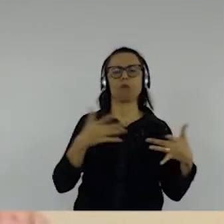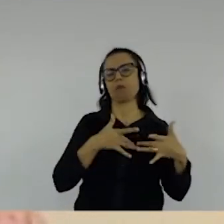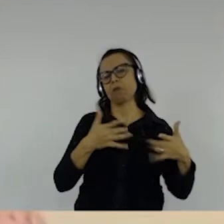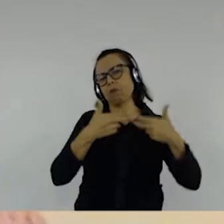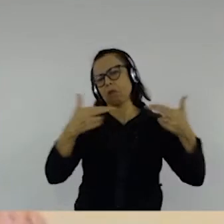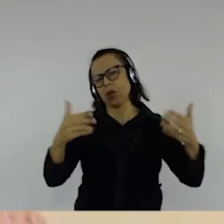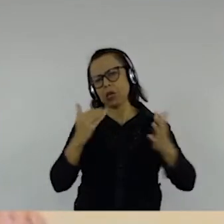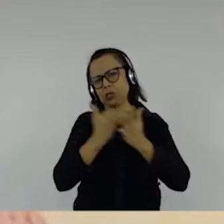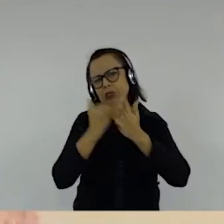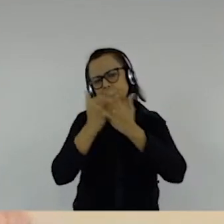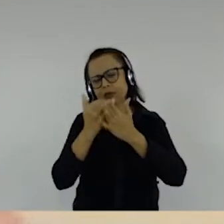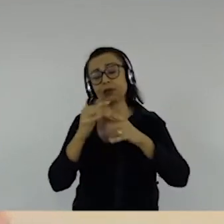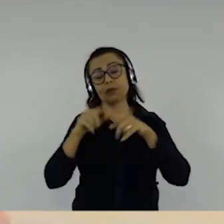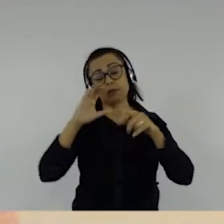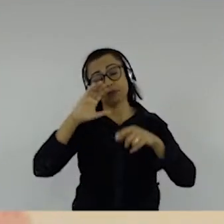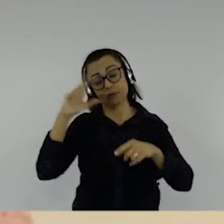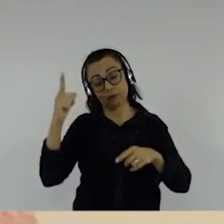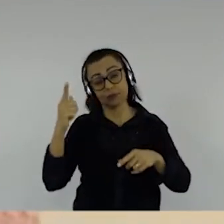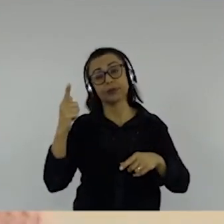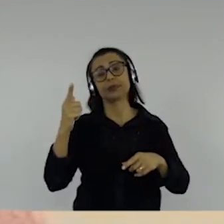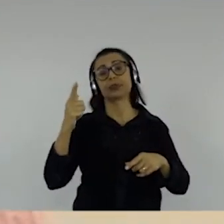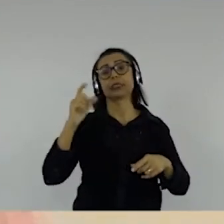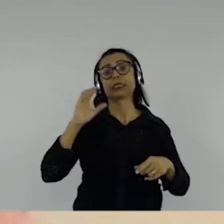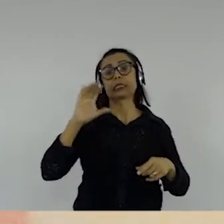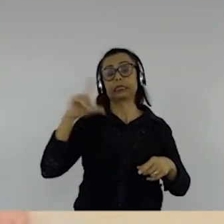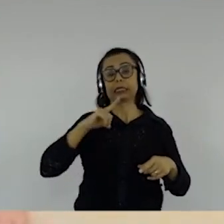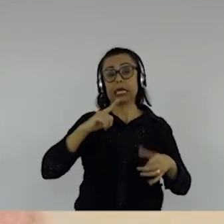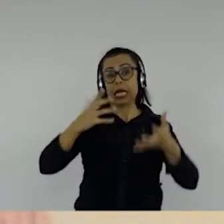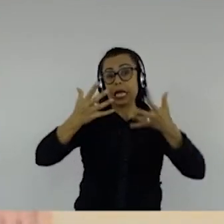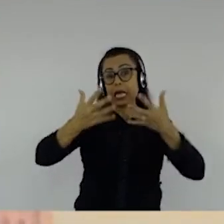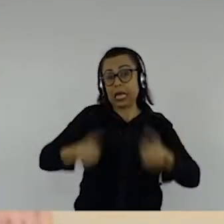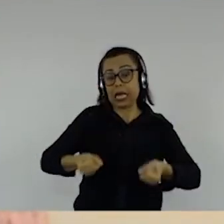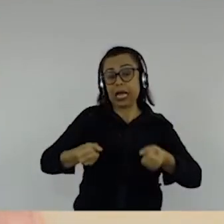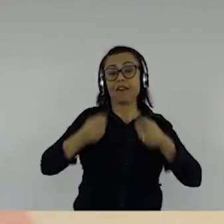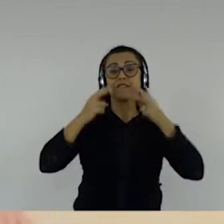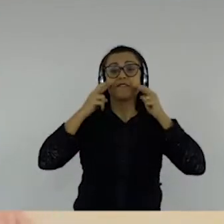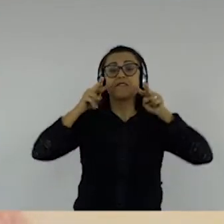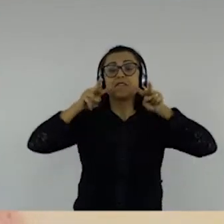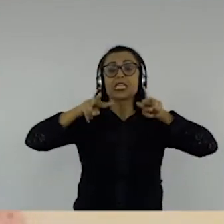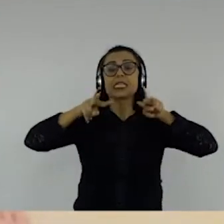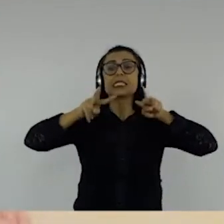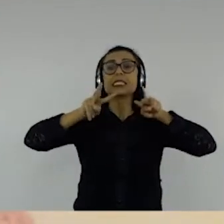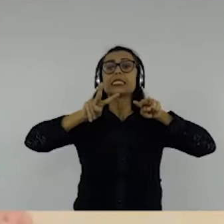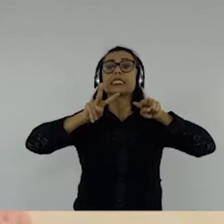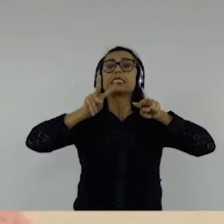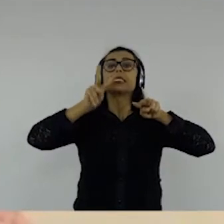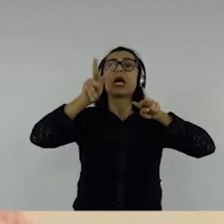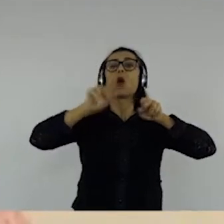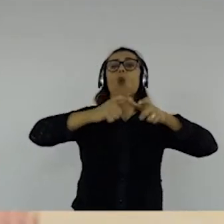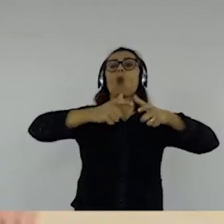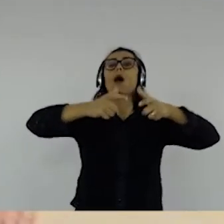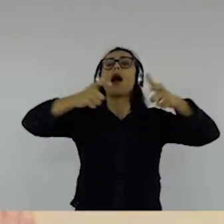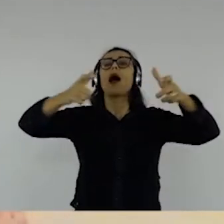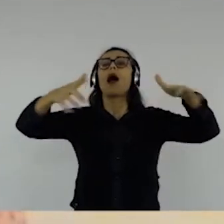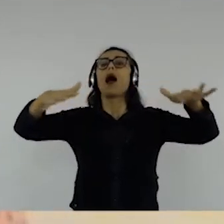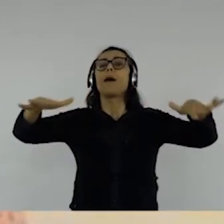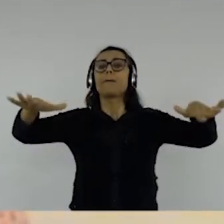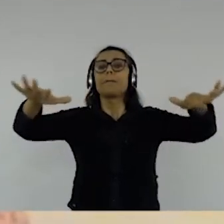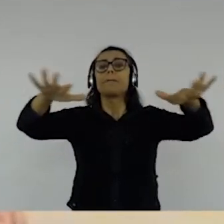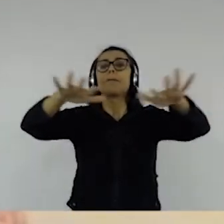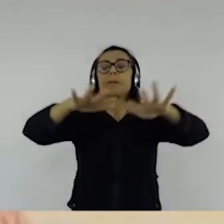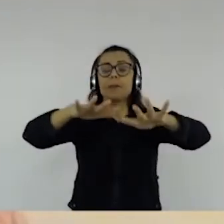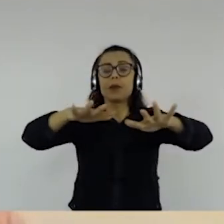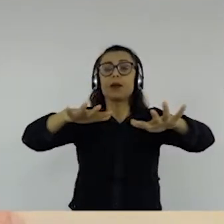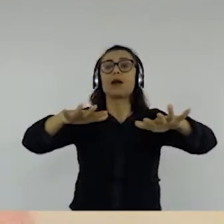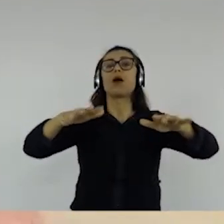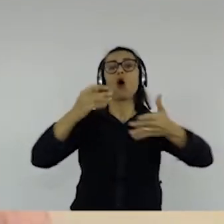tantos outros. É claro que, se adota uma visão mais ampla de um equilíbrio contratual, vai se adotar uma visão